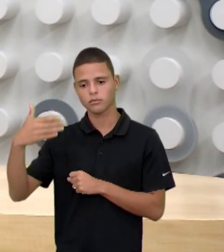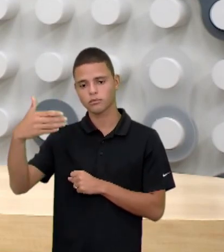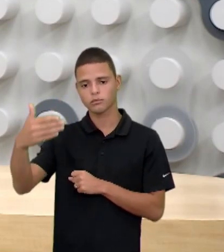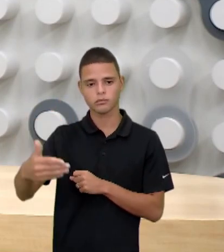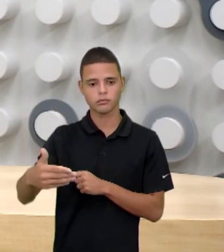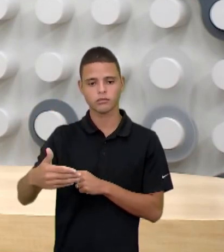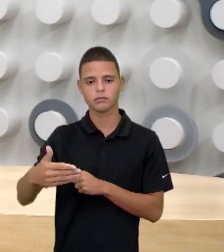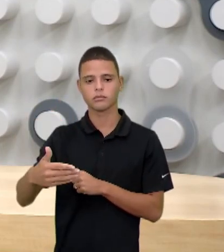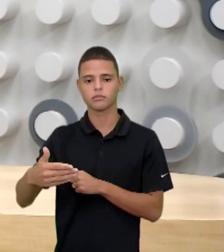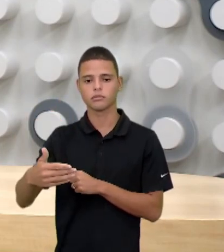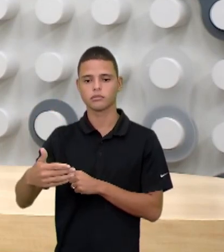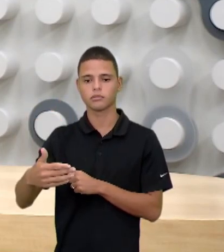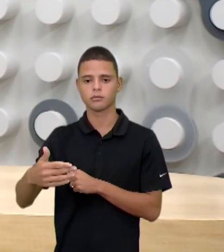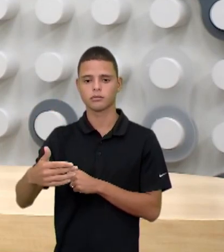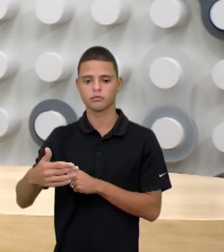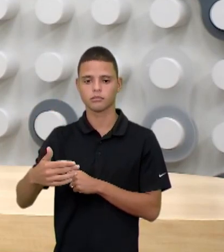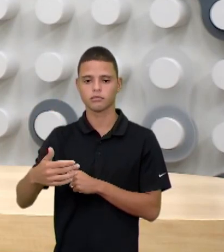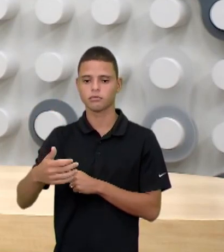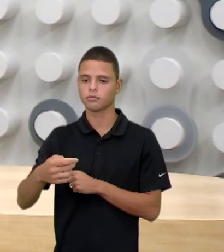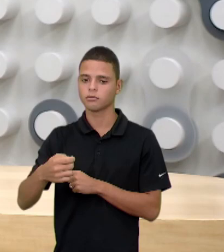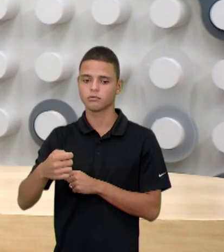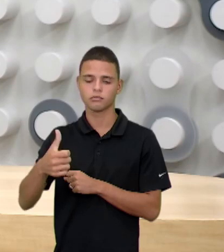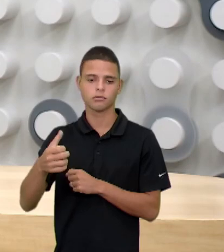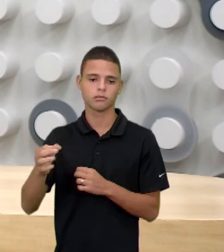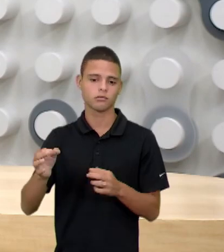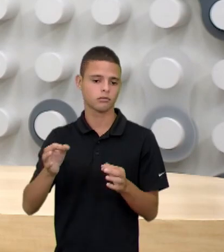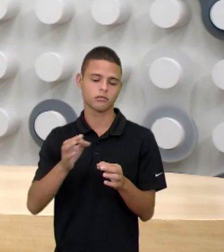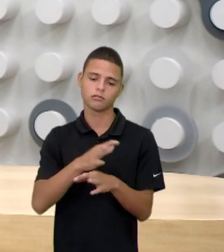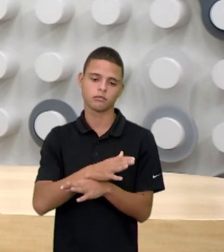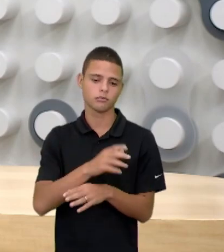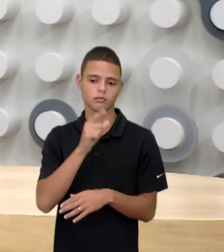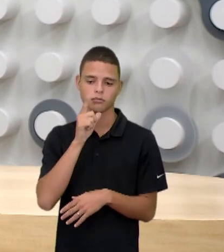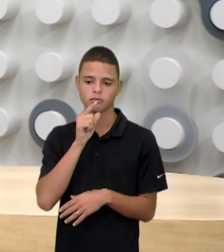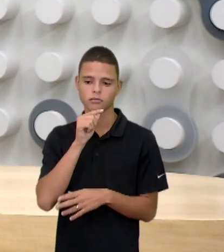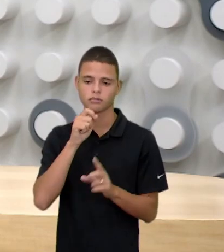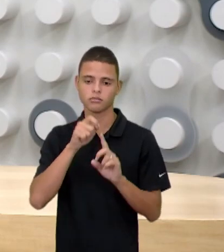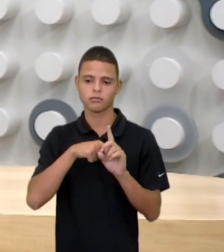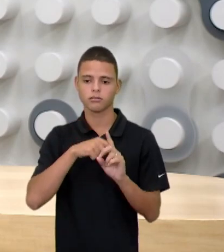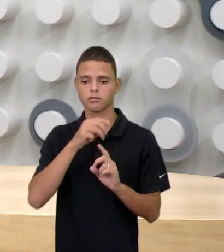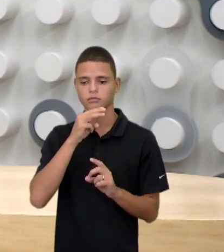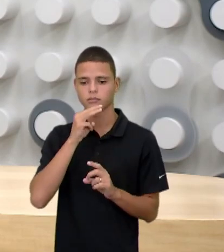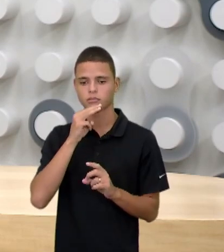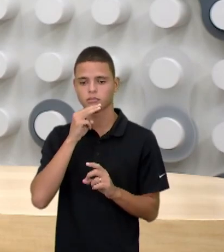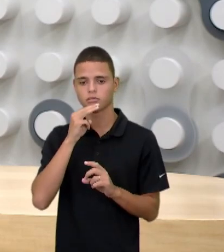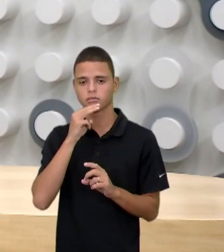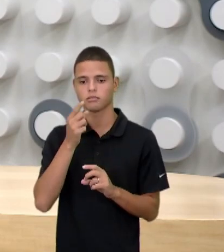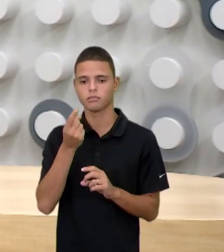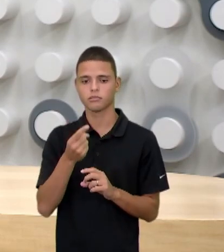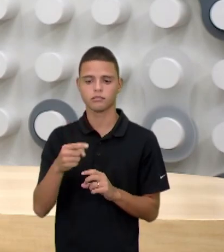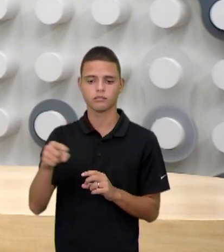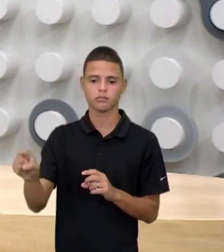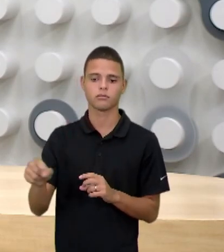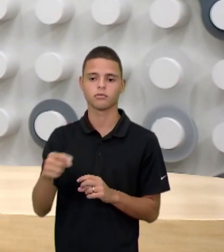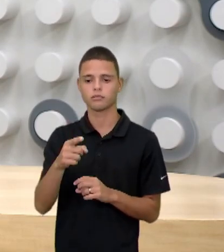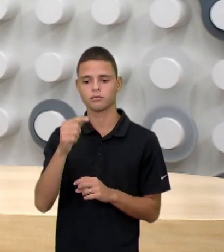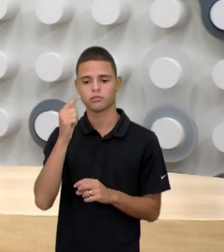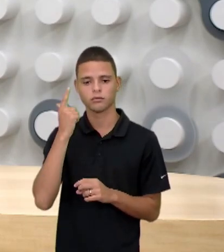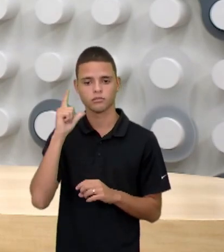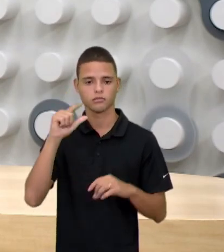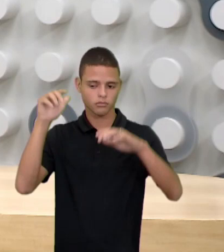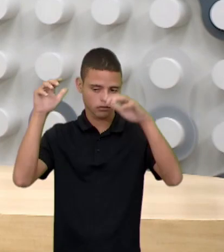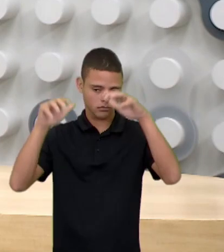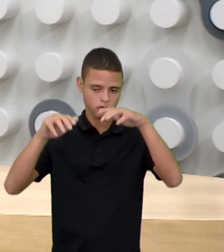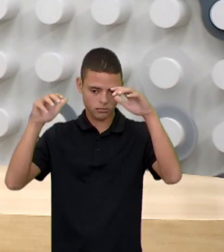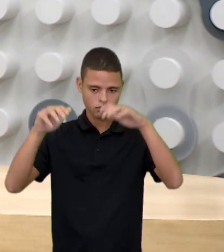estamos no fim do período das águas. O mês de março aí vai ser o último período assim, né, oficial, assim, que você vai ter aquela quantidade